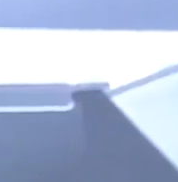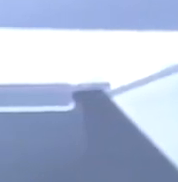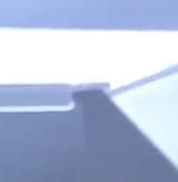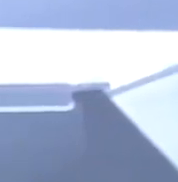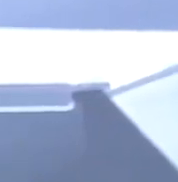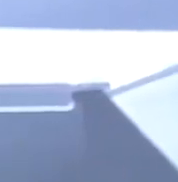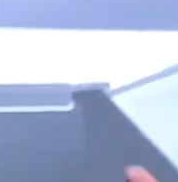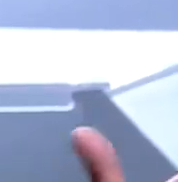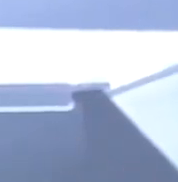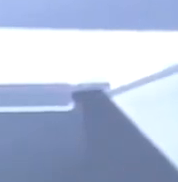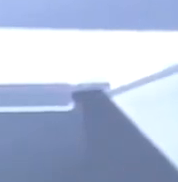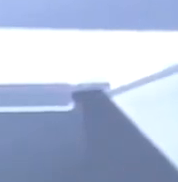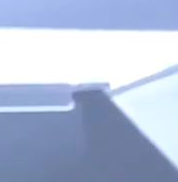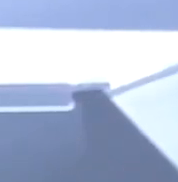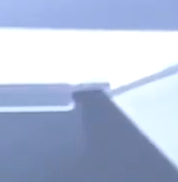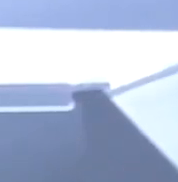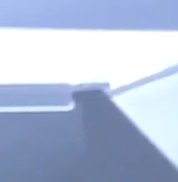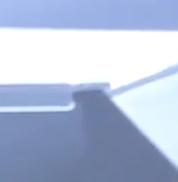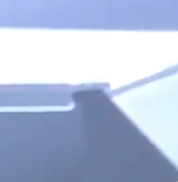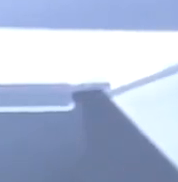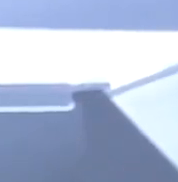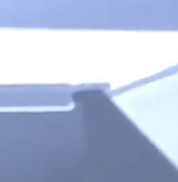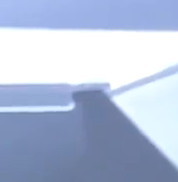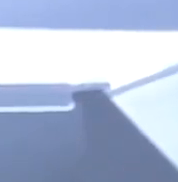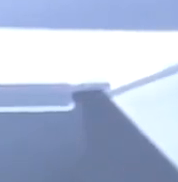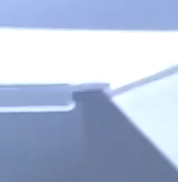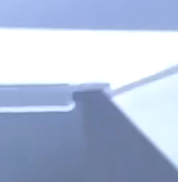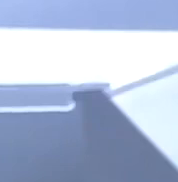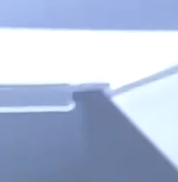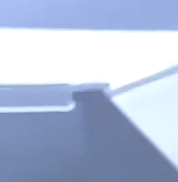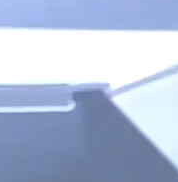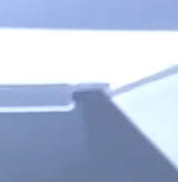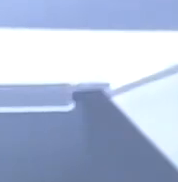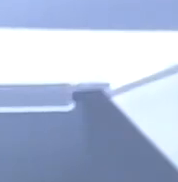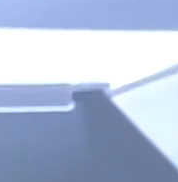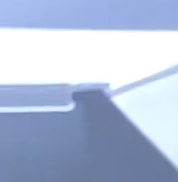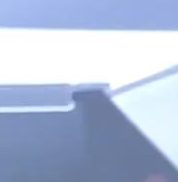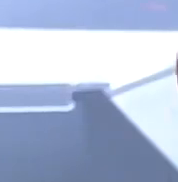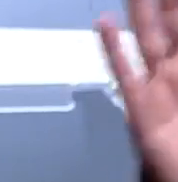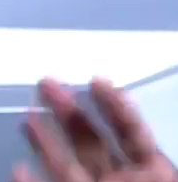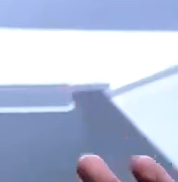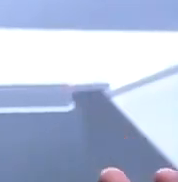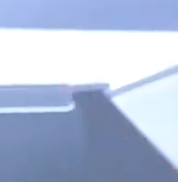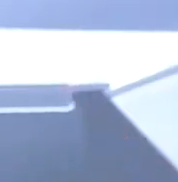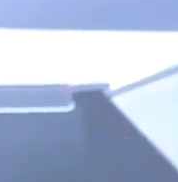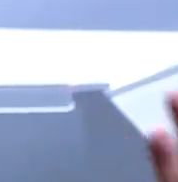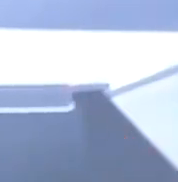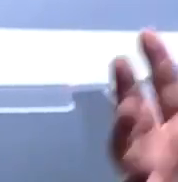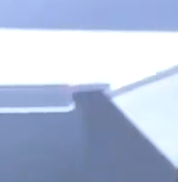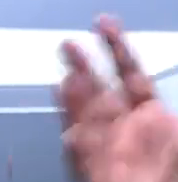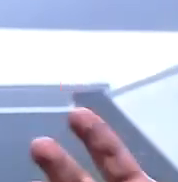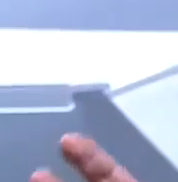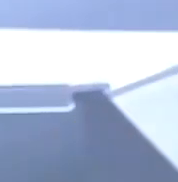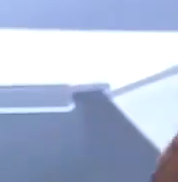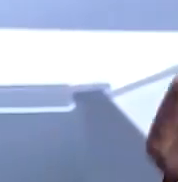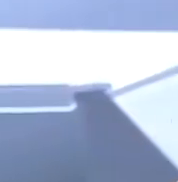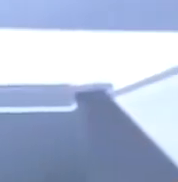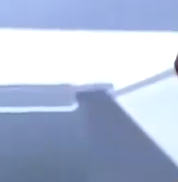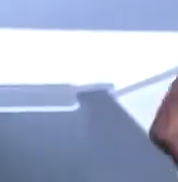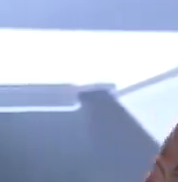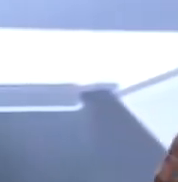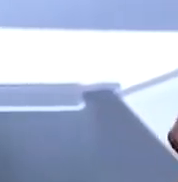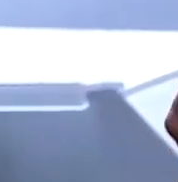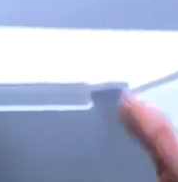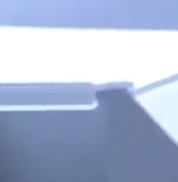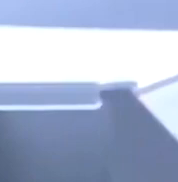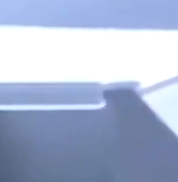curioso, né, quer dizer, quando os candidatos vão para o debate de propostas, não aparece divergência. É como se todos eles estivessem pensando a mesma coisa sobre problemas